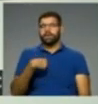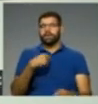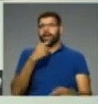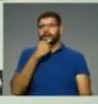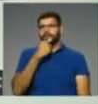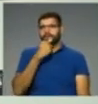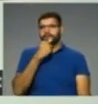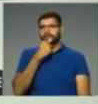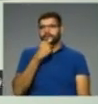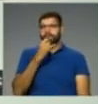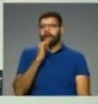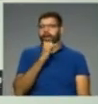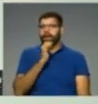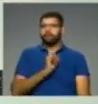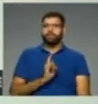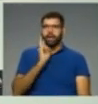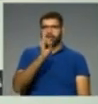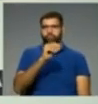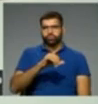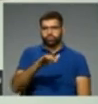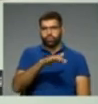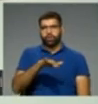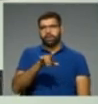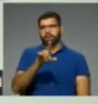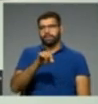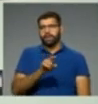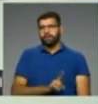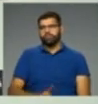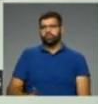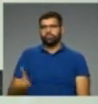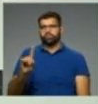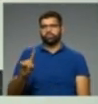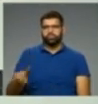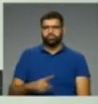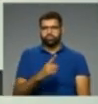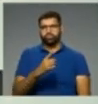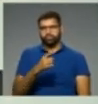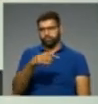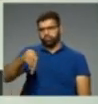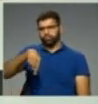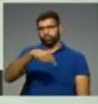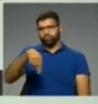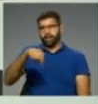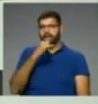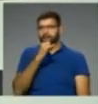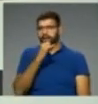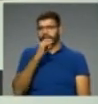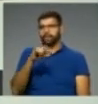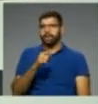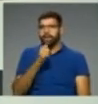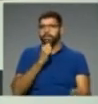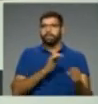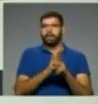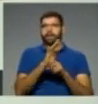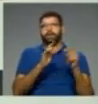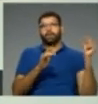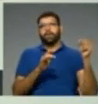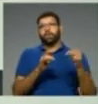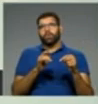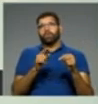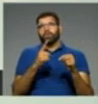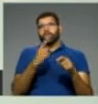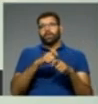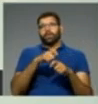terras altas do Algarve, e vai ser, como disse, de sudoeste na costa sul do Algarve. Na costa ocidental temos ondas de noroeste de 1,5